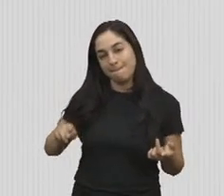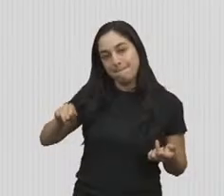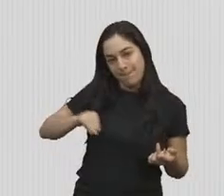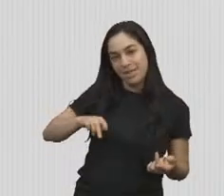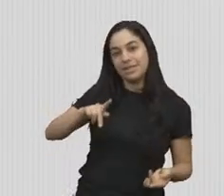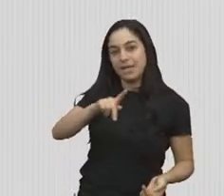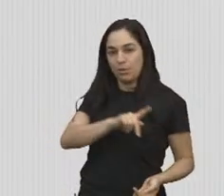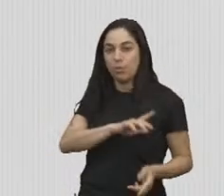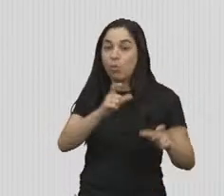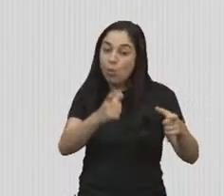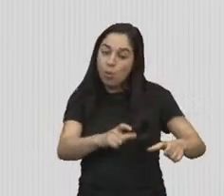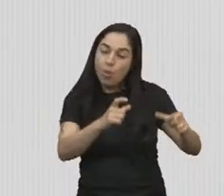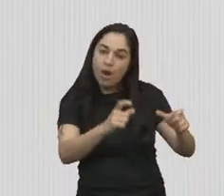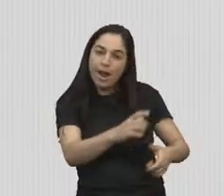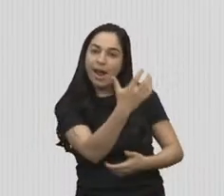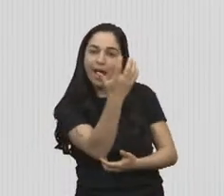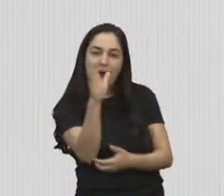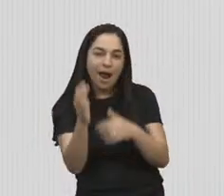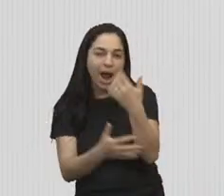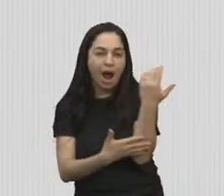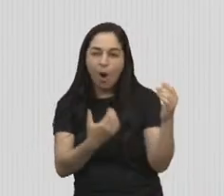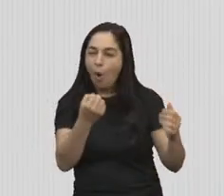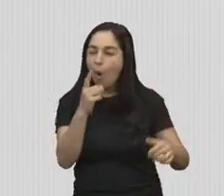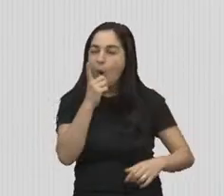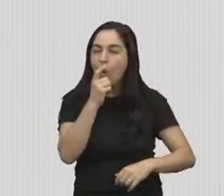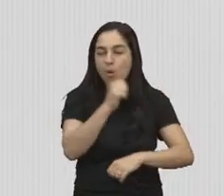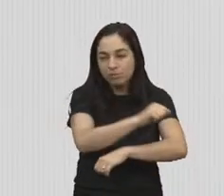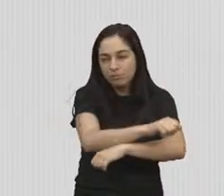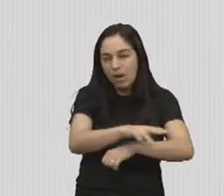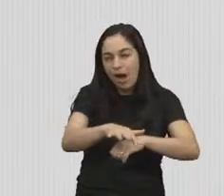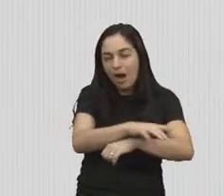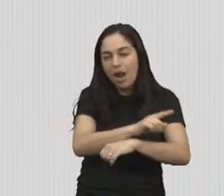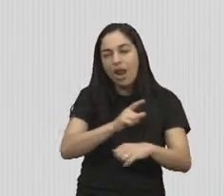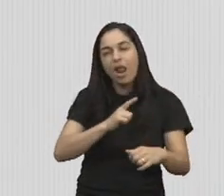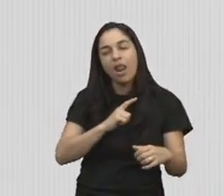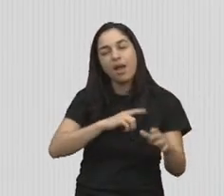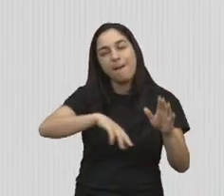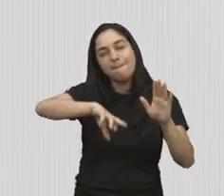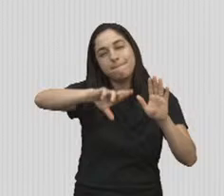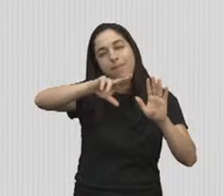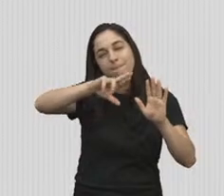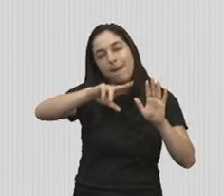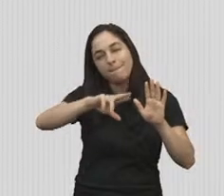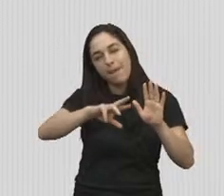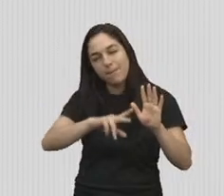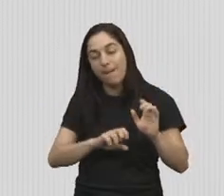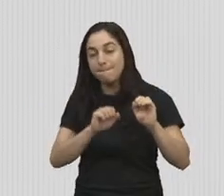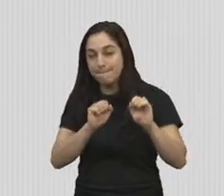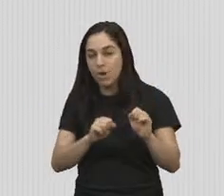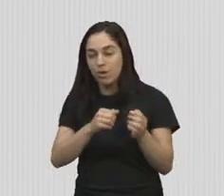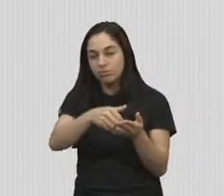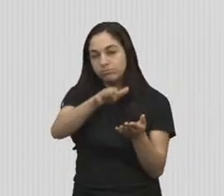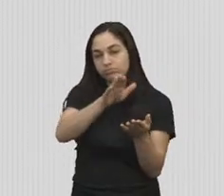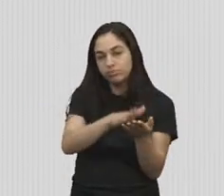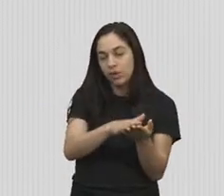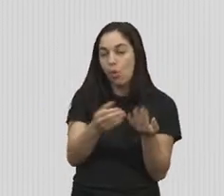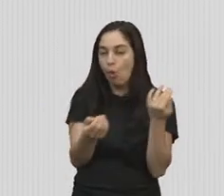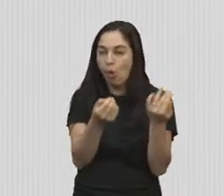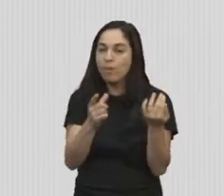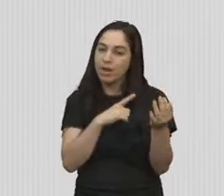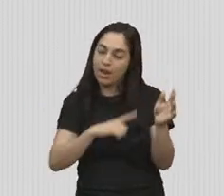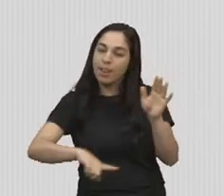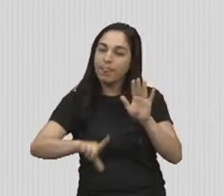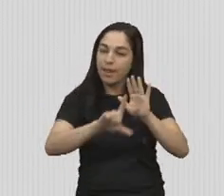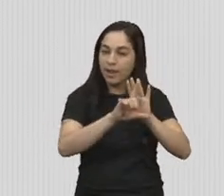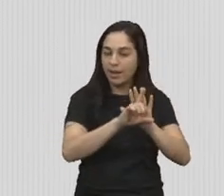áreas de preservação permanente, e uma outra série de adoções que nós também podemos adotar com previsão na legislação.